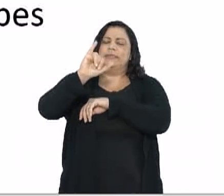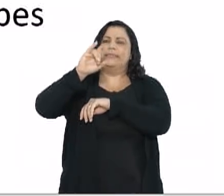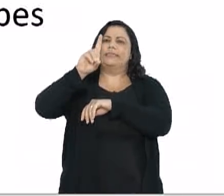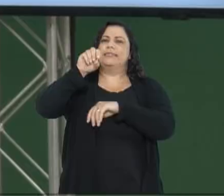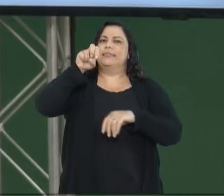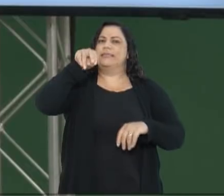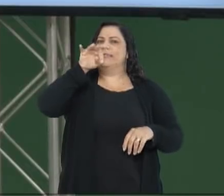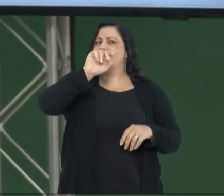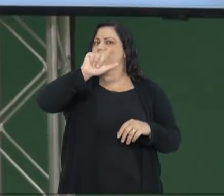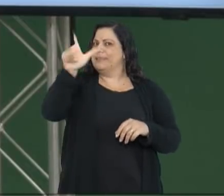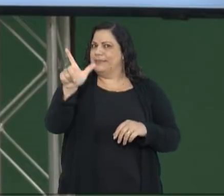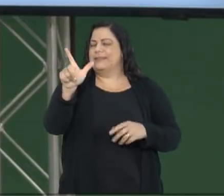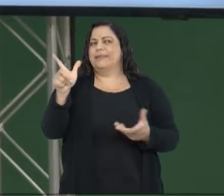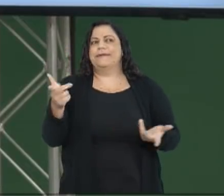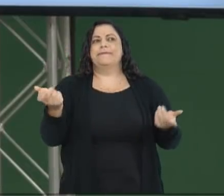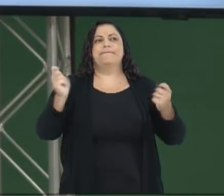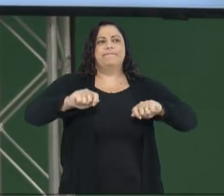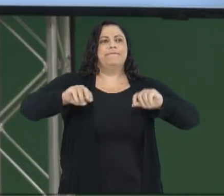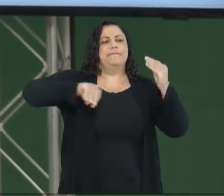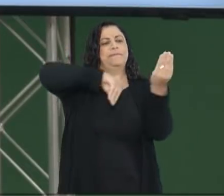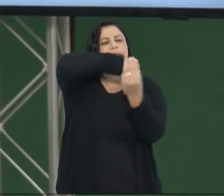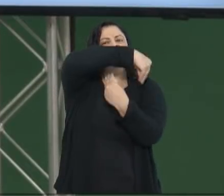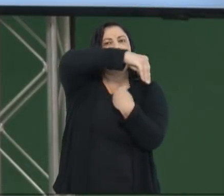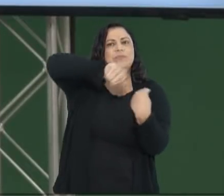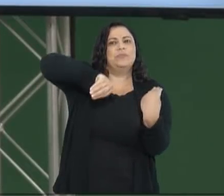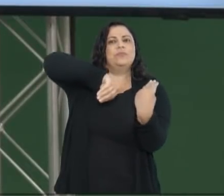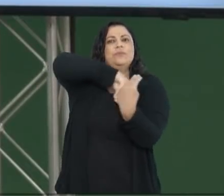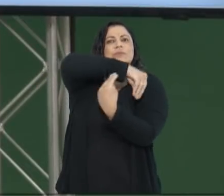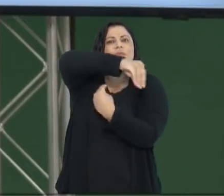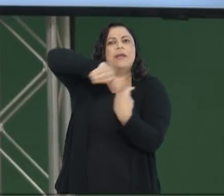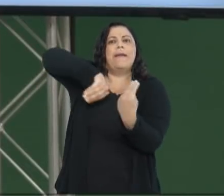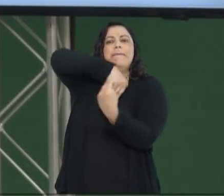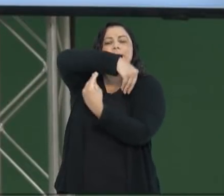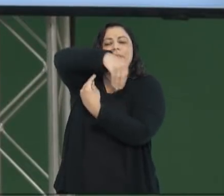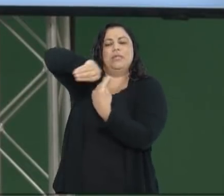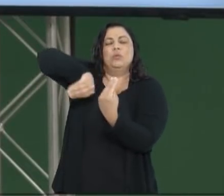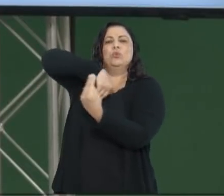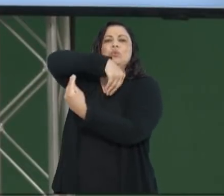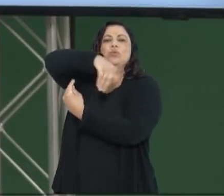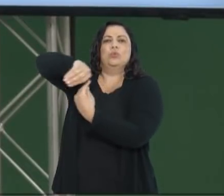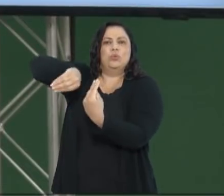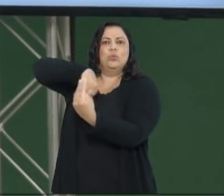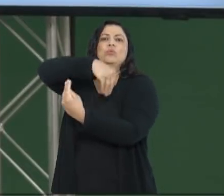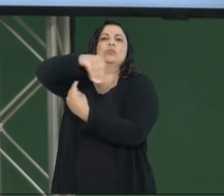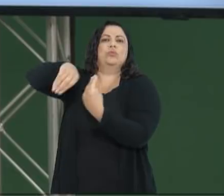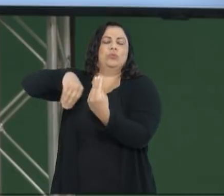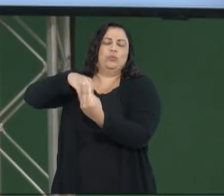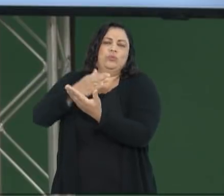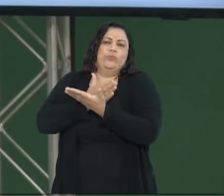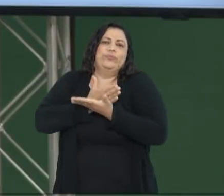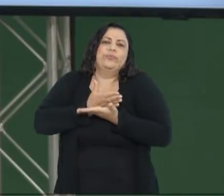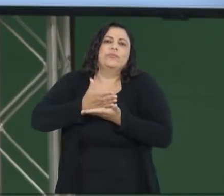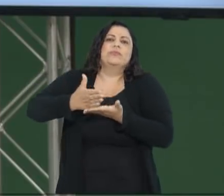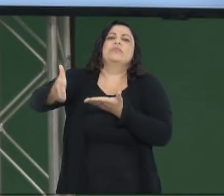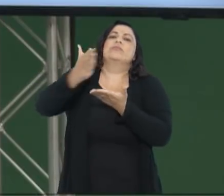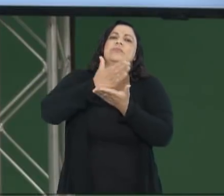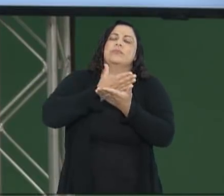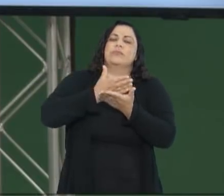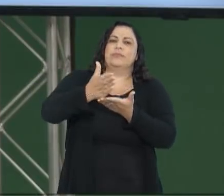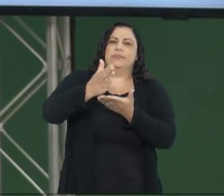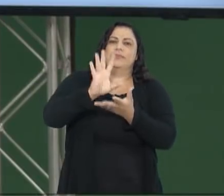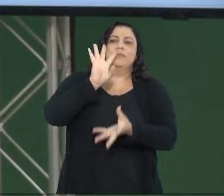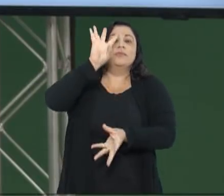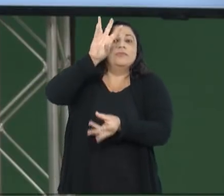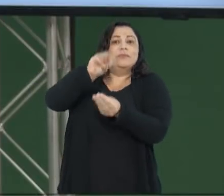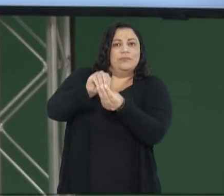vamos ter aquele processo de miscigenação. Nós já vamos ter ali as misturas, né? E aí o resultado